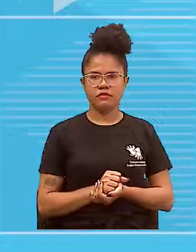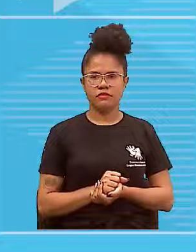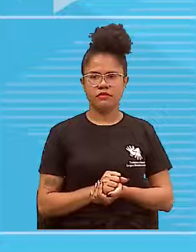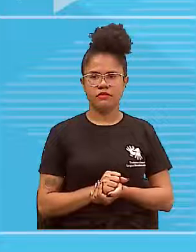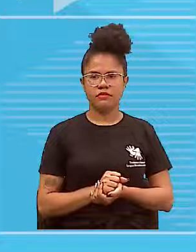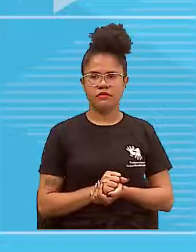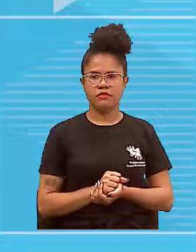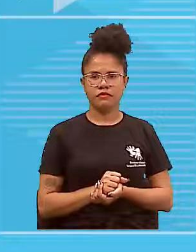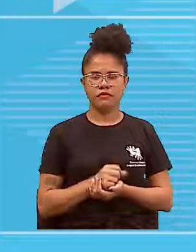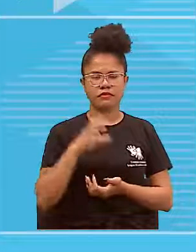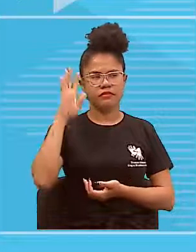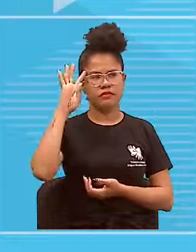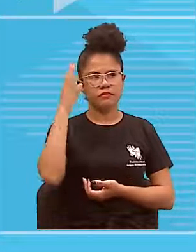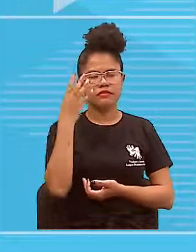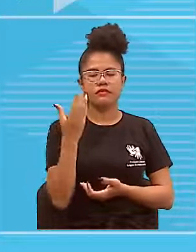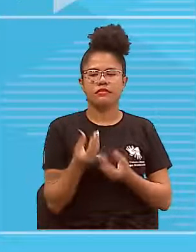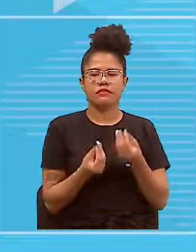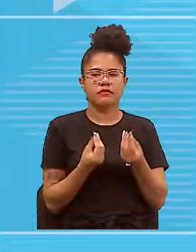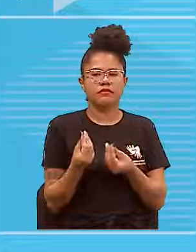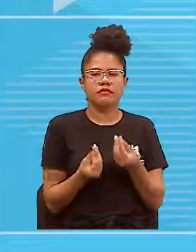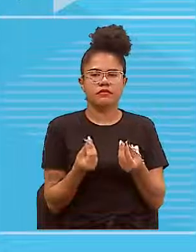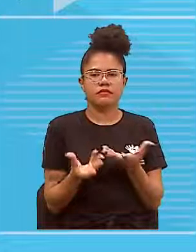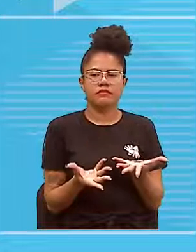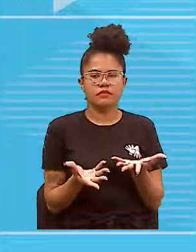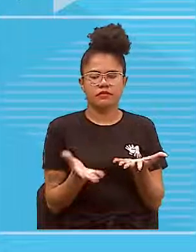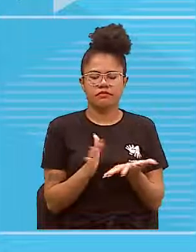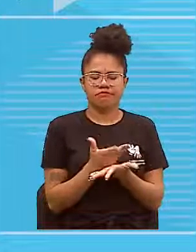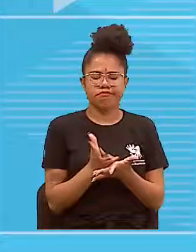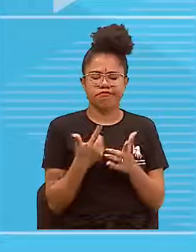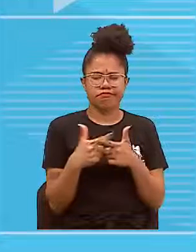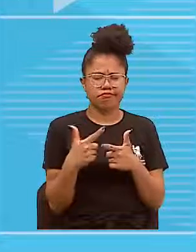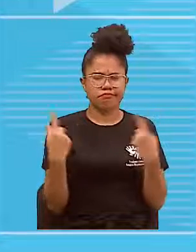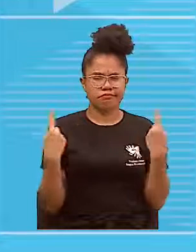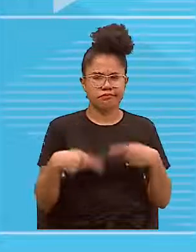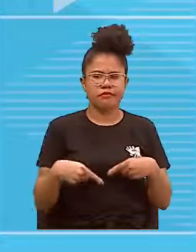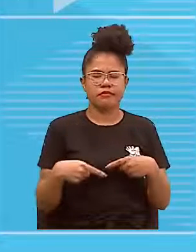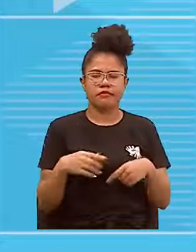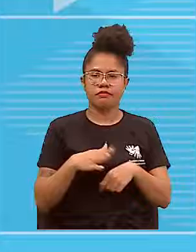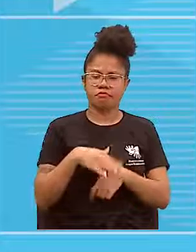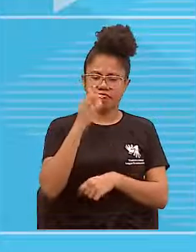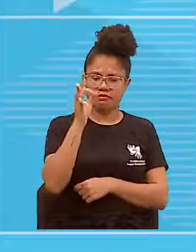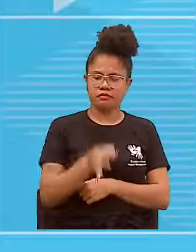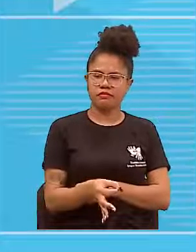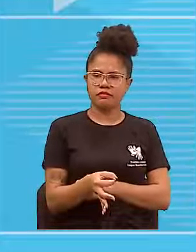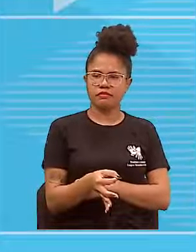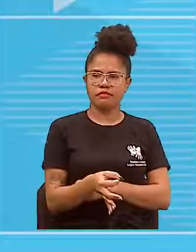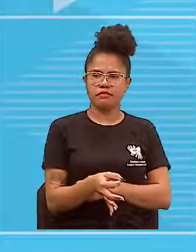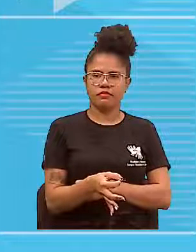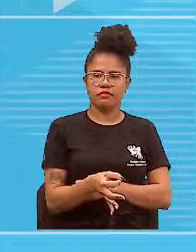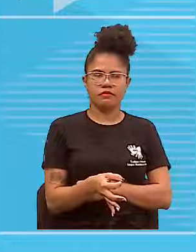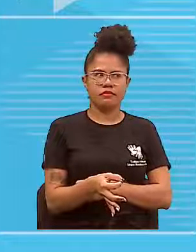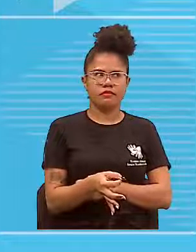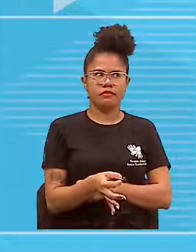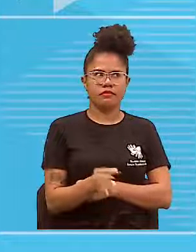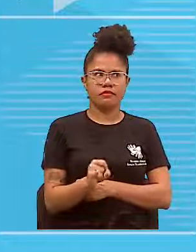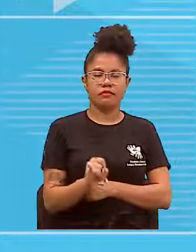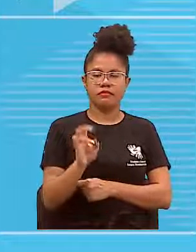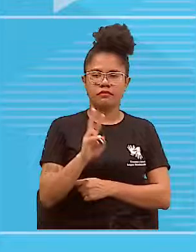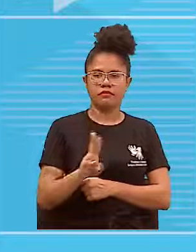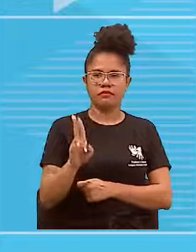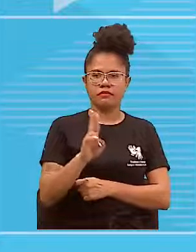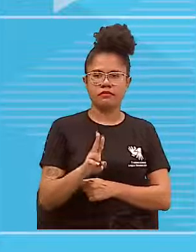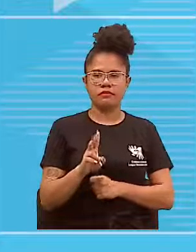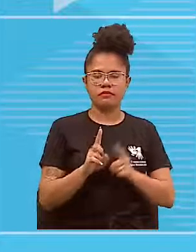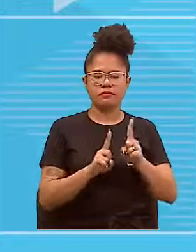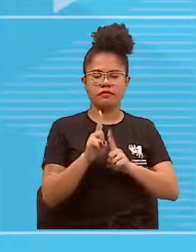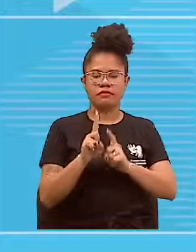A gente consegue tomar decisões de maneira muito mais assertiva quando se usa a estatística.